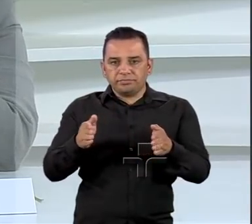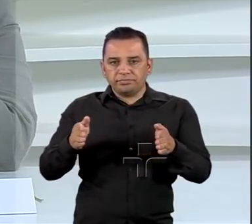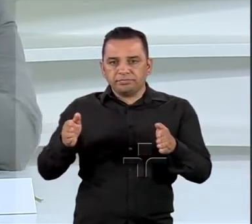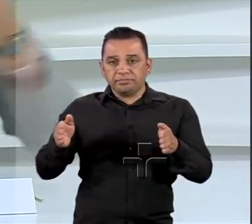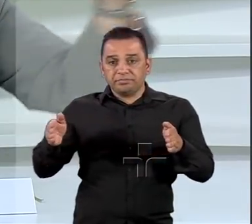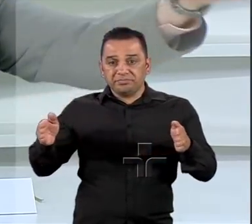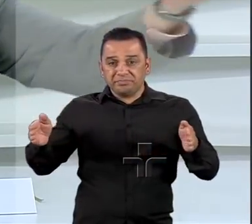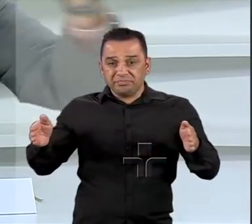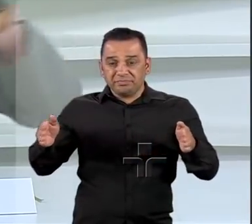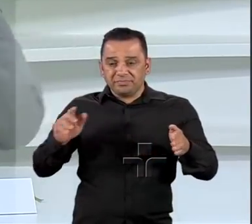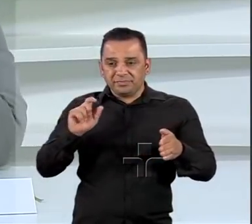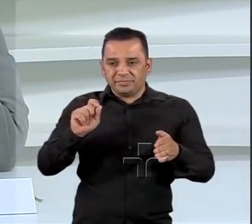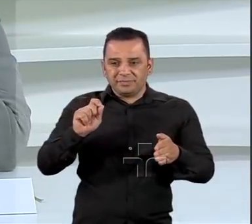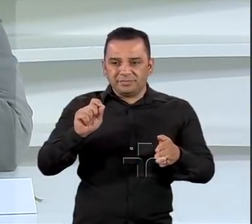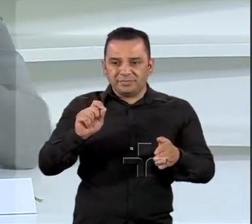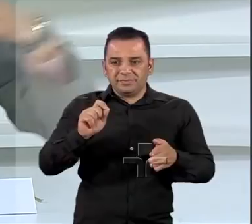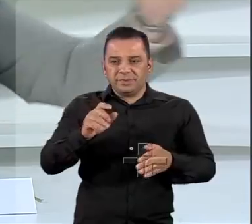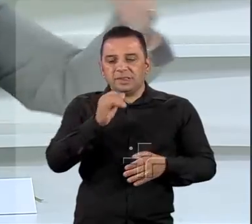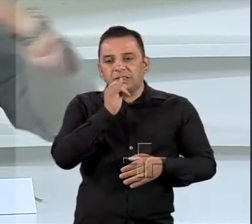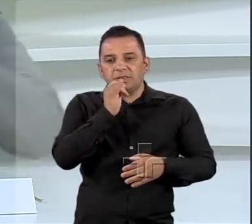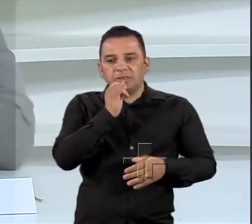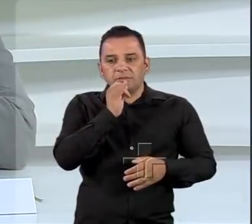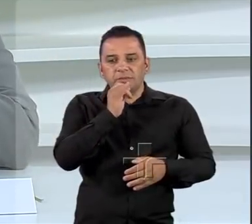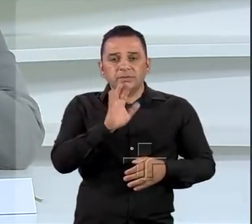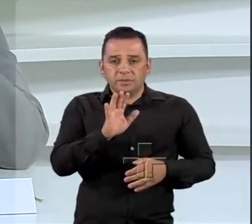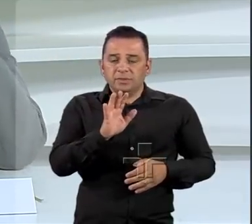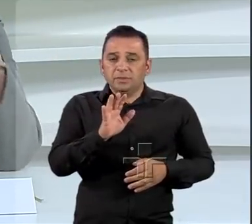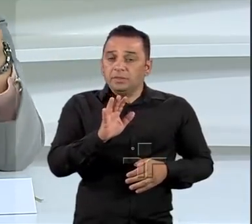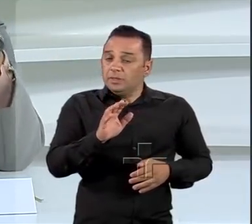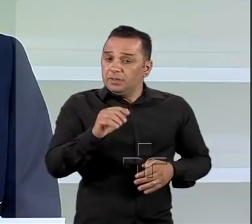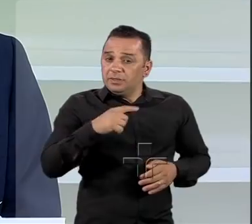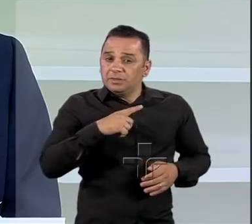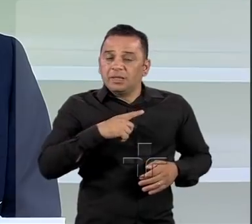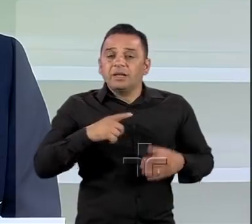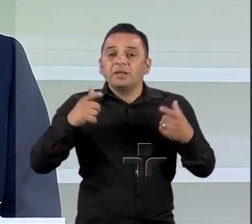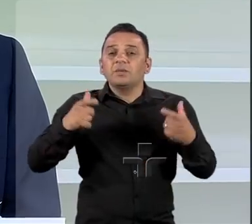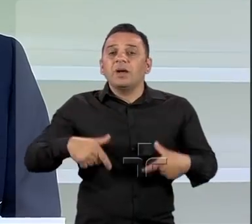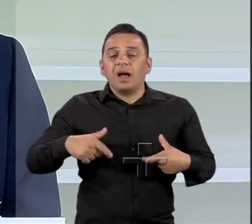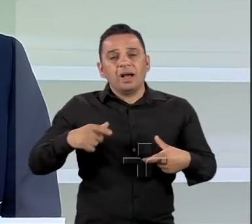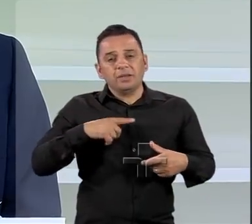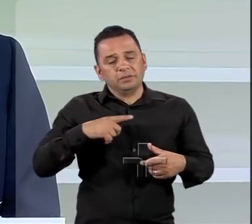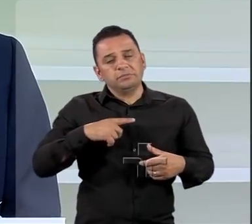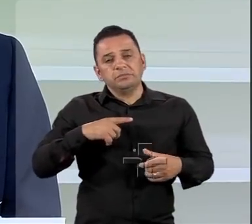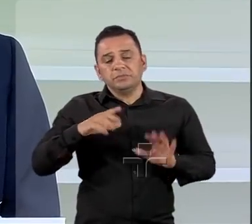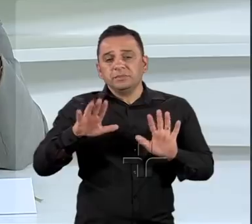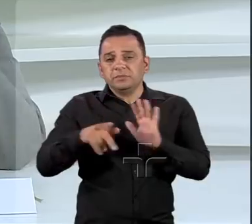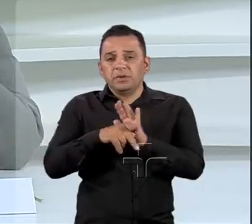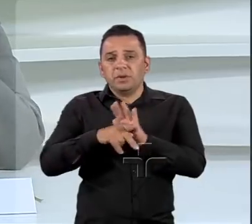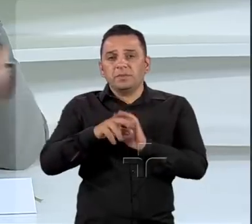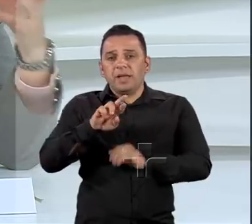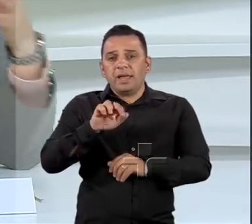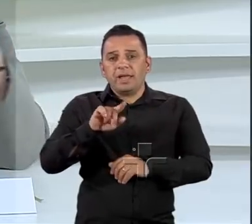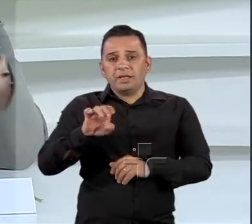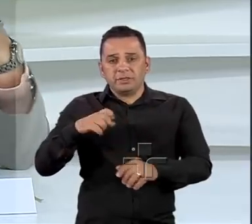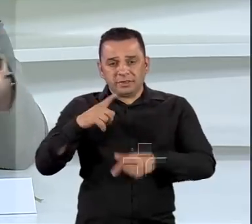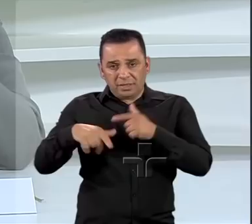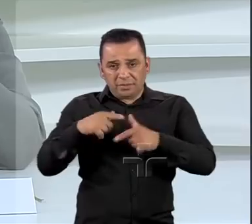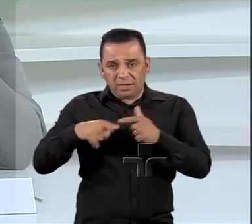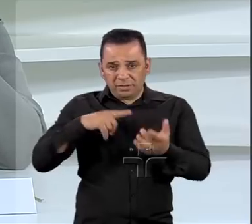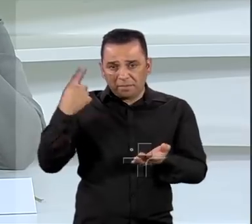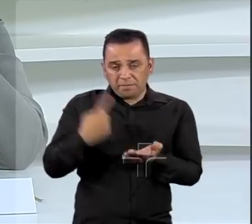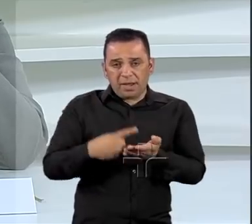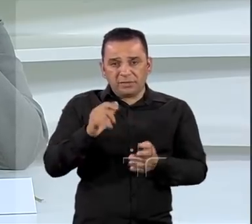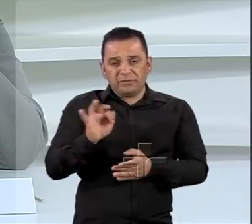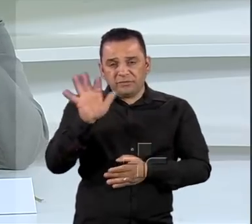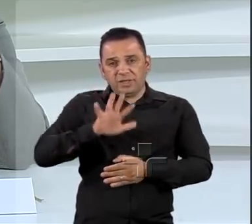longo prazo, concordo plenamente com o meu colega, é em rede que se trabalha, então é com a rede que a gente pretende fazer, né? Porque esse pacto federativo,